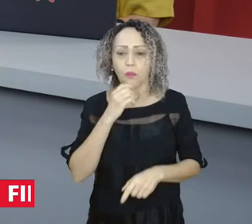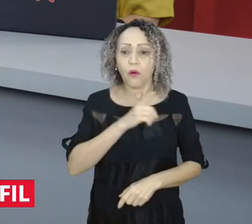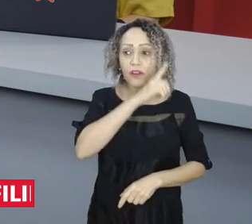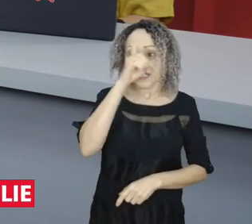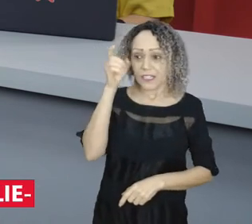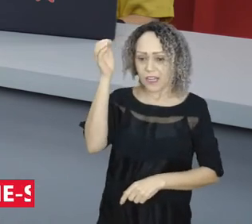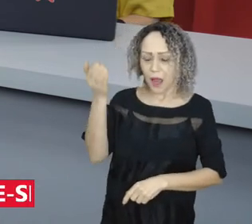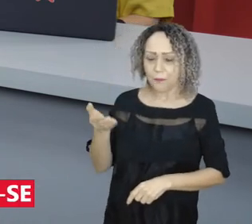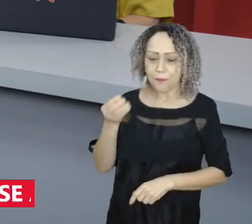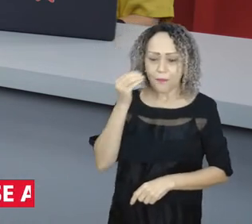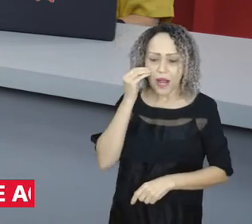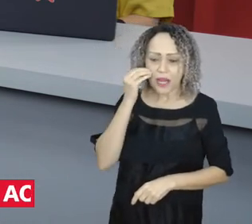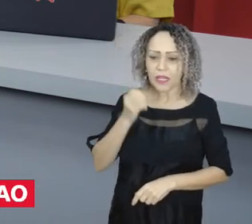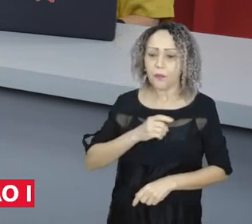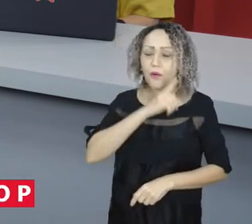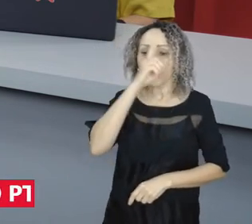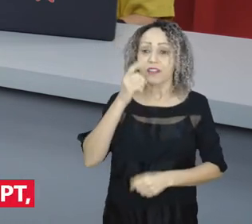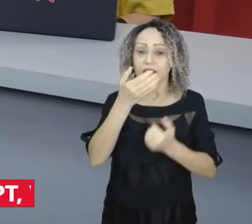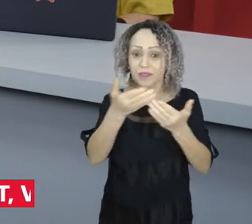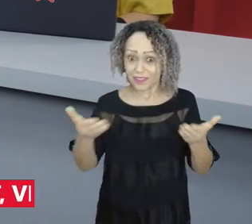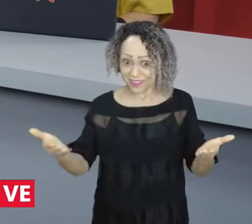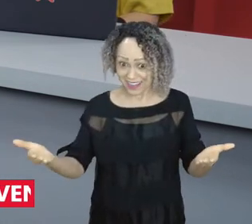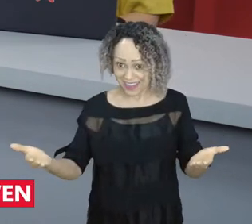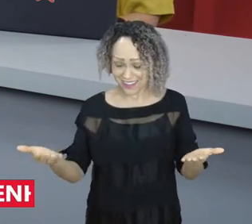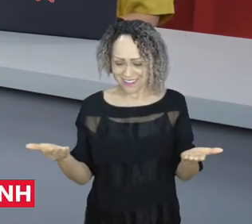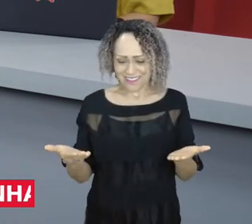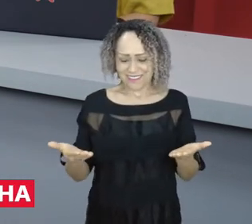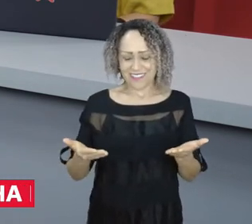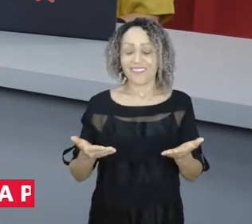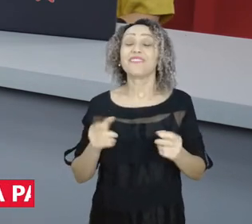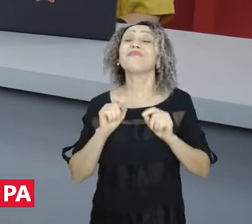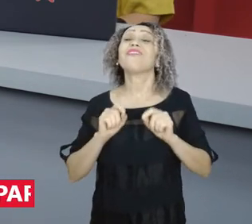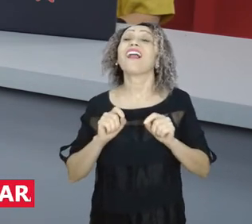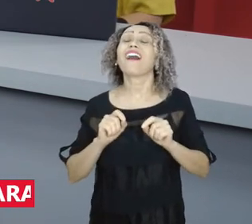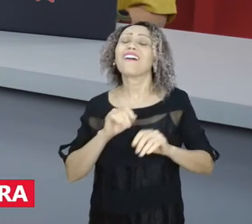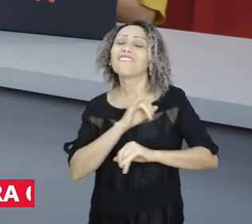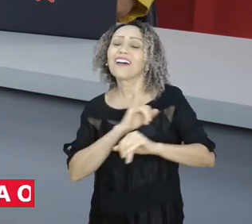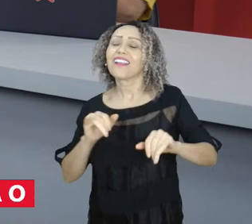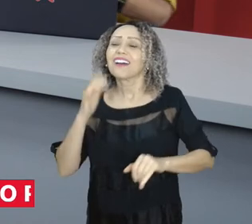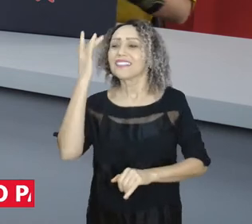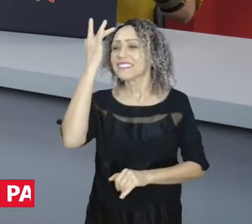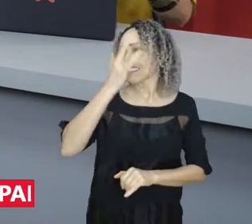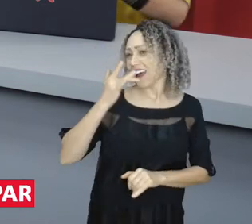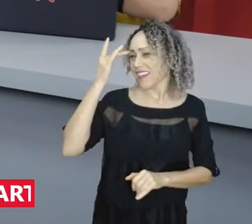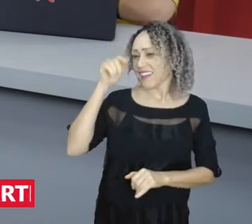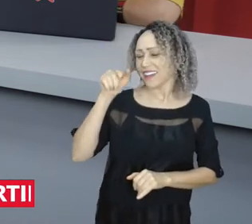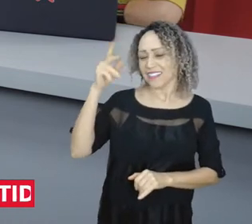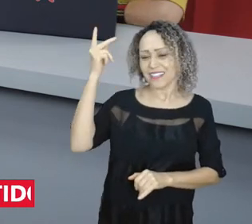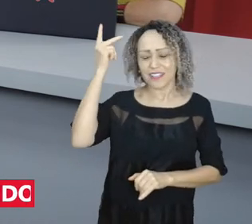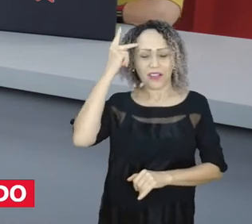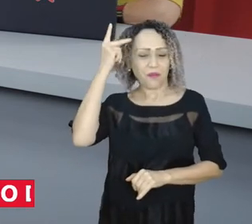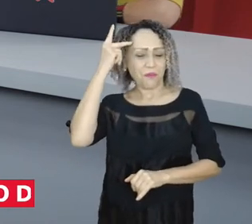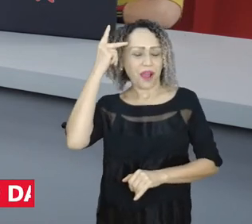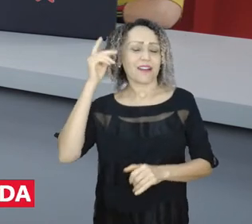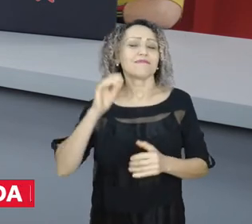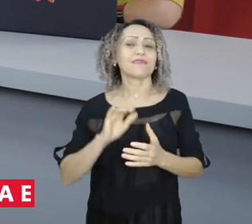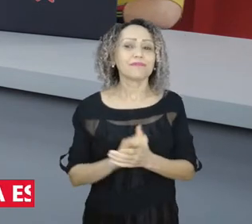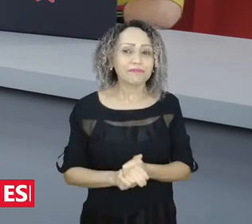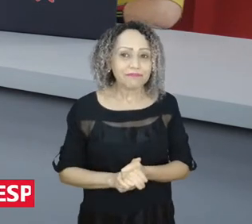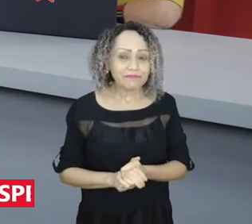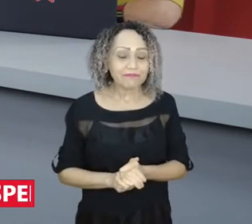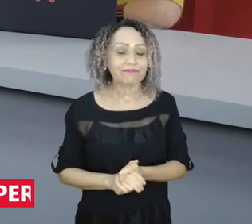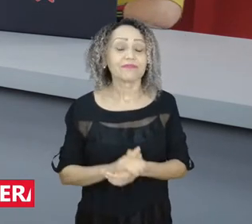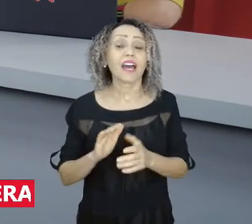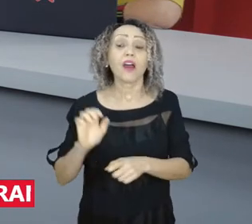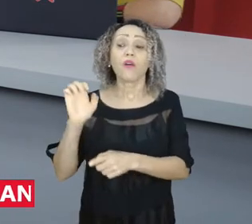Paulo hoje, né? Haddad. Haddad bombando, gente. Bombando. Vamos falar agora dessa candidatura agora. Conta pra gente, Mari. Vou contar pra vocês o estado